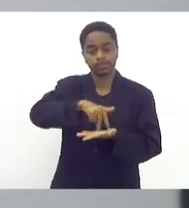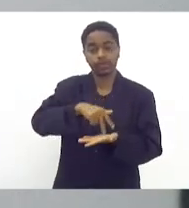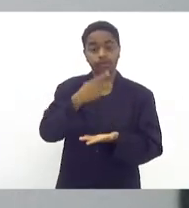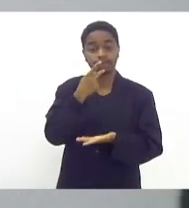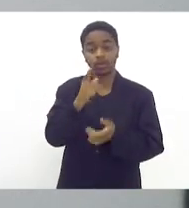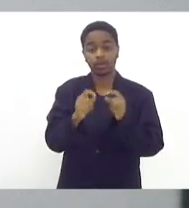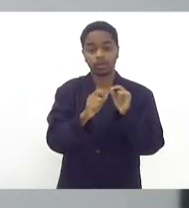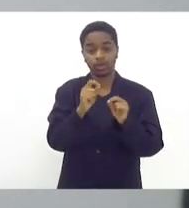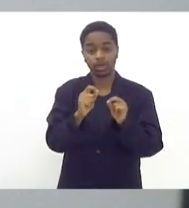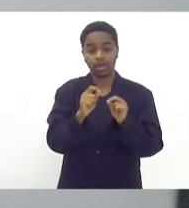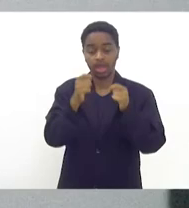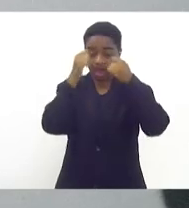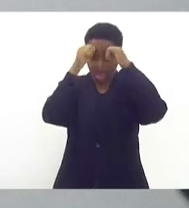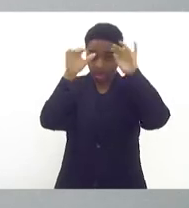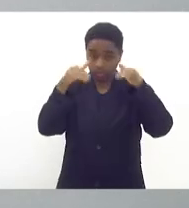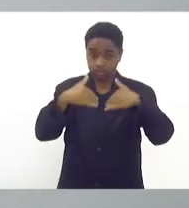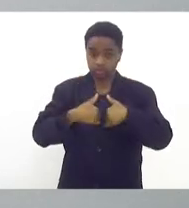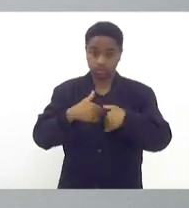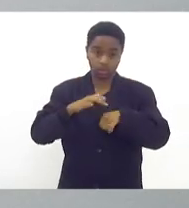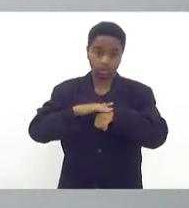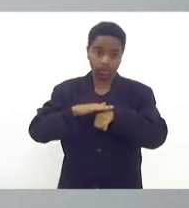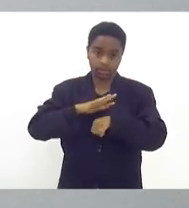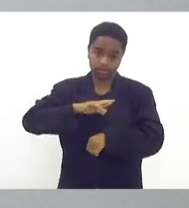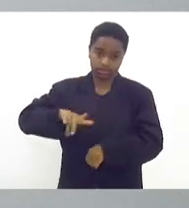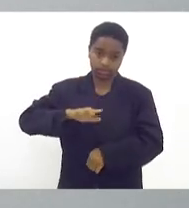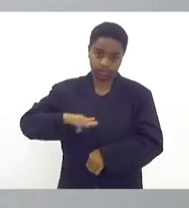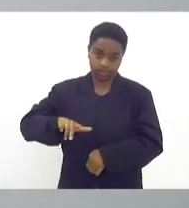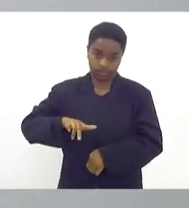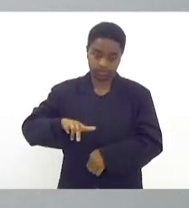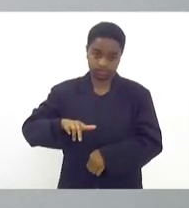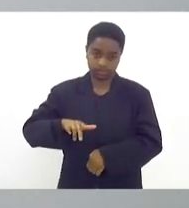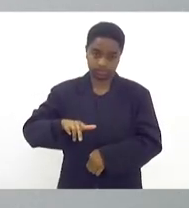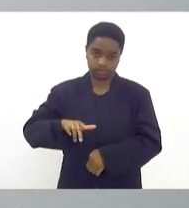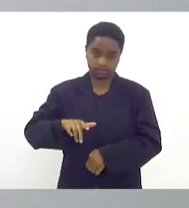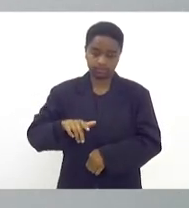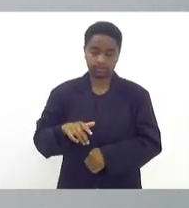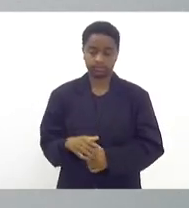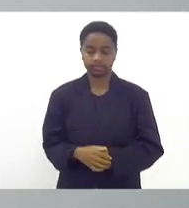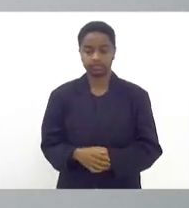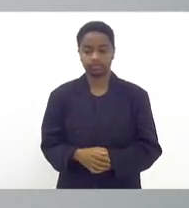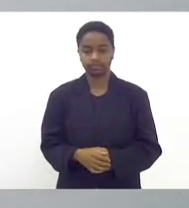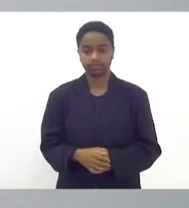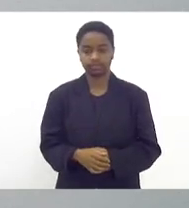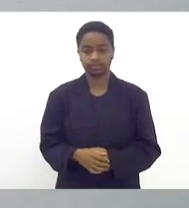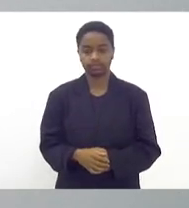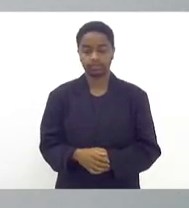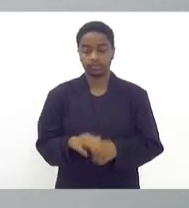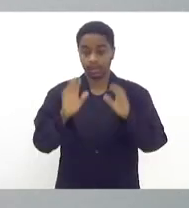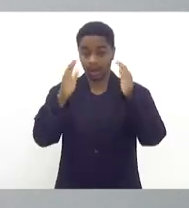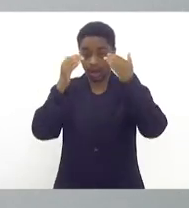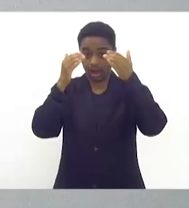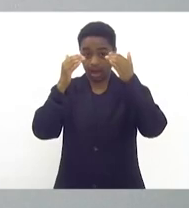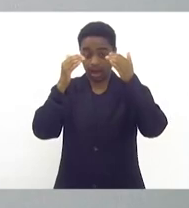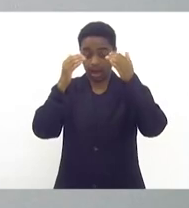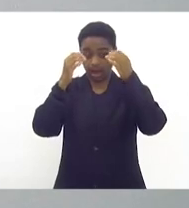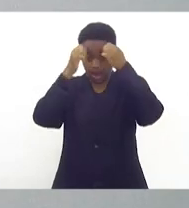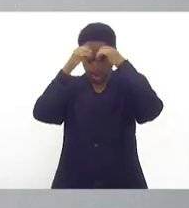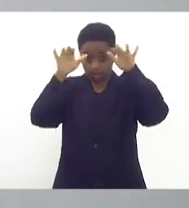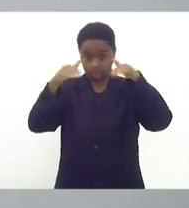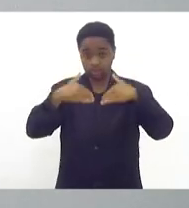o autismo não é doença o autismo é uma janela de